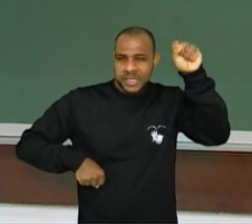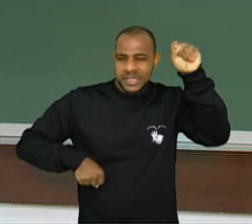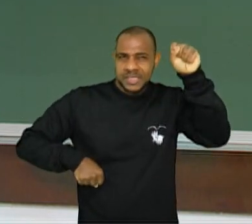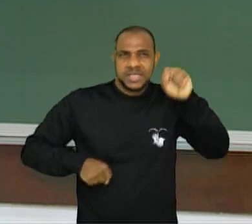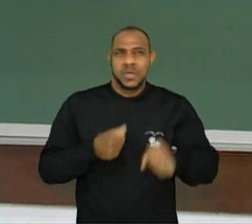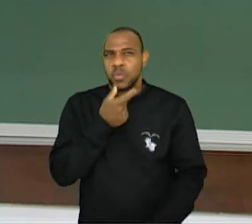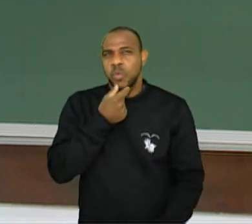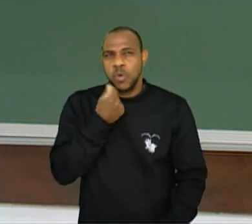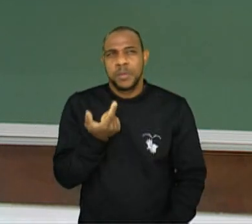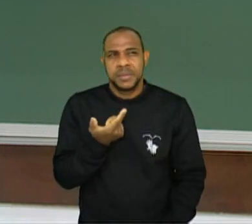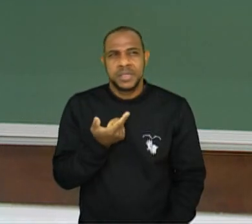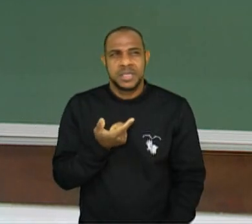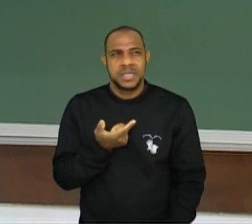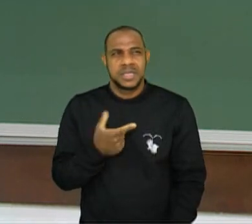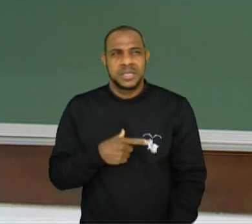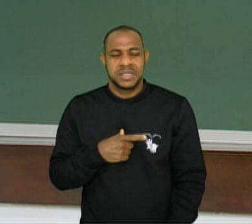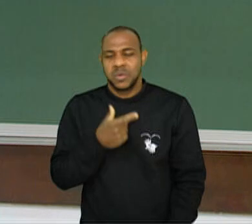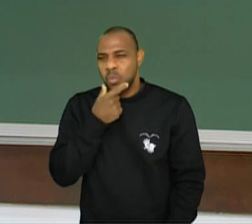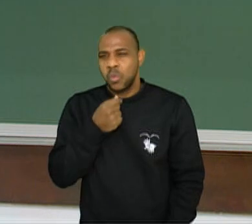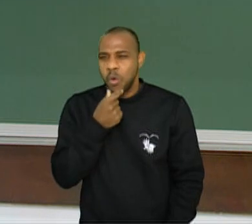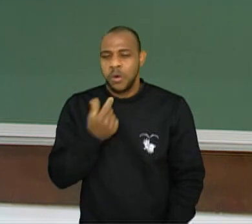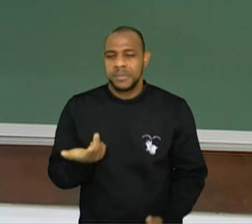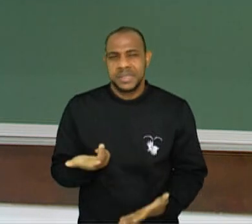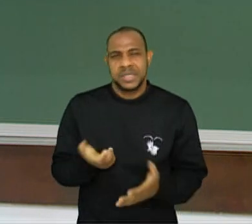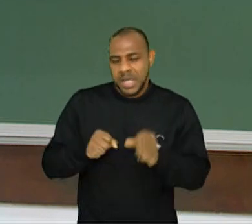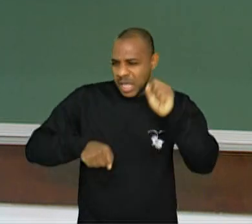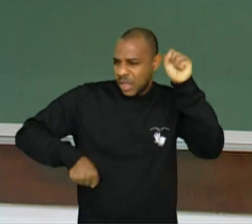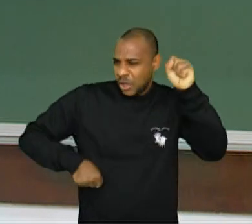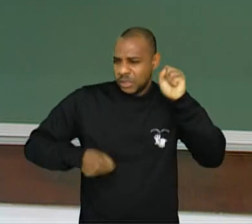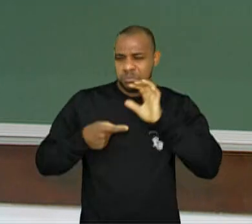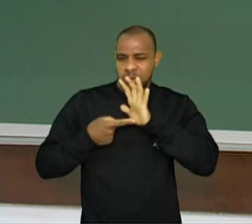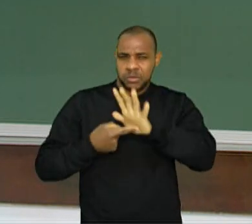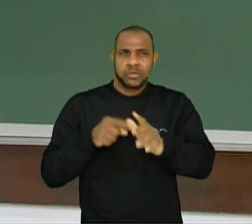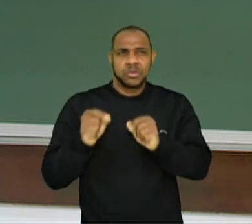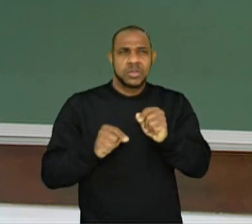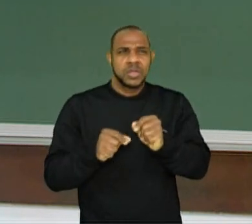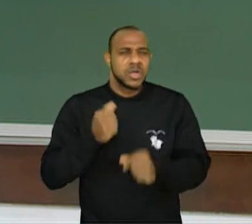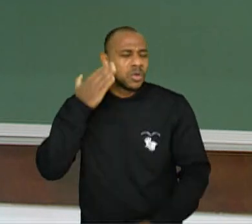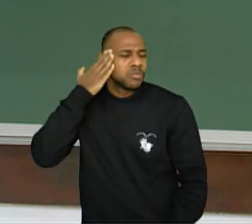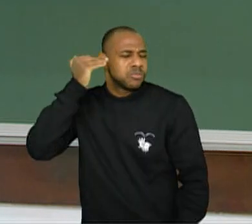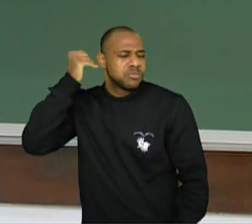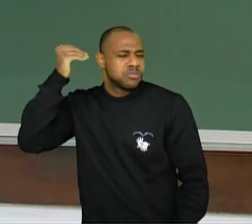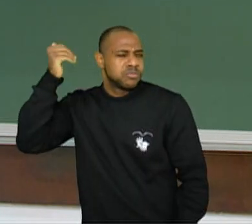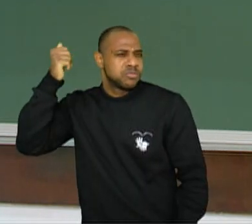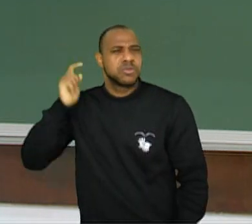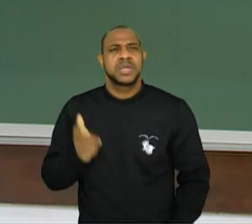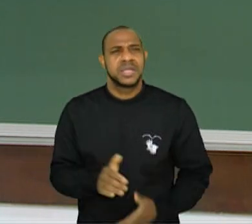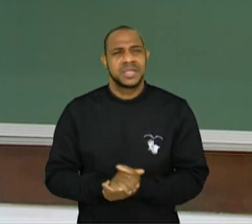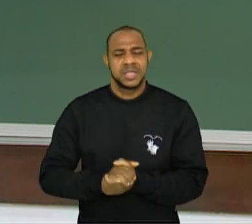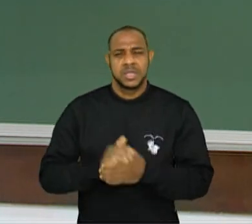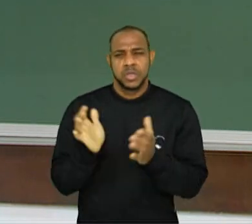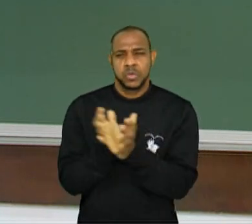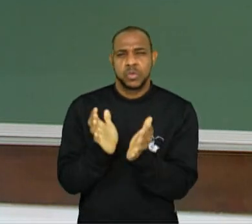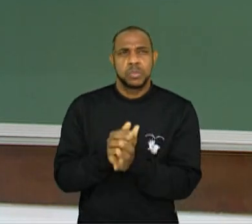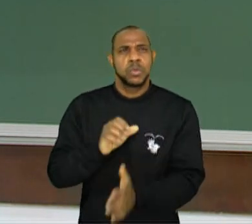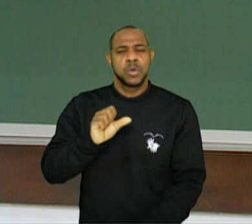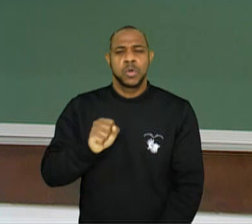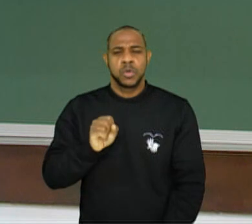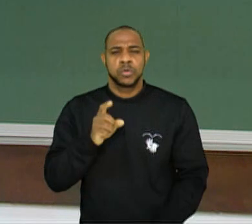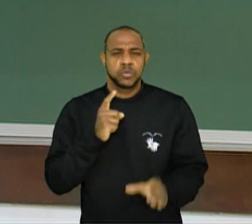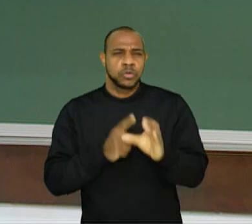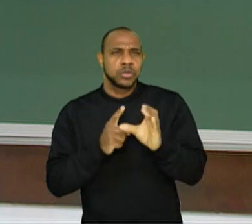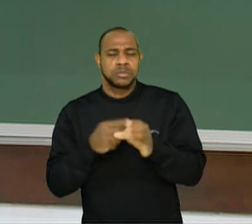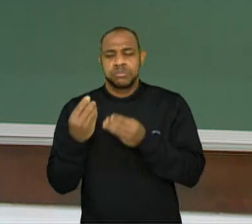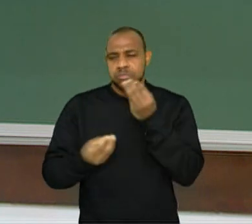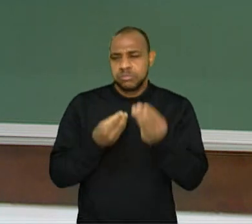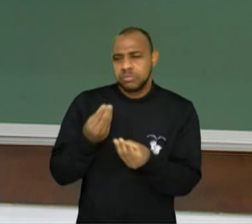tour, o primeiro homem no espaço, um soviético, portanto um símbolo do sucesso do socialismo na União Soviética. Ele recebe e premia o Yuri Gagarin